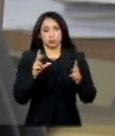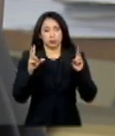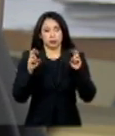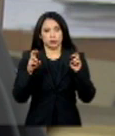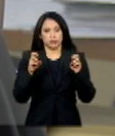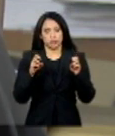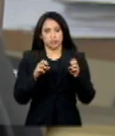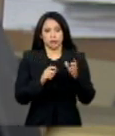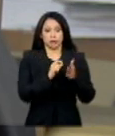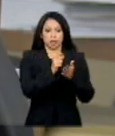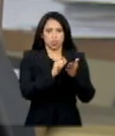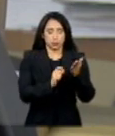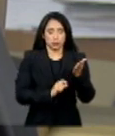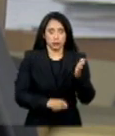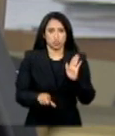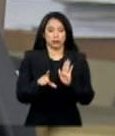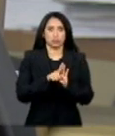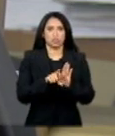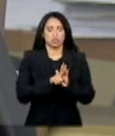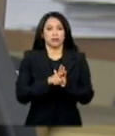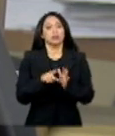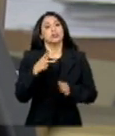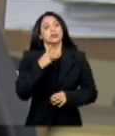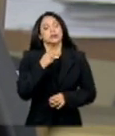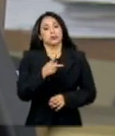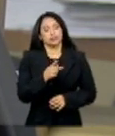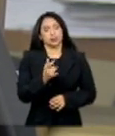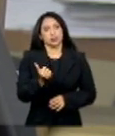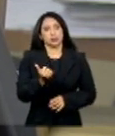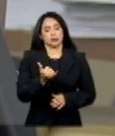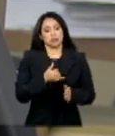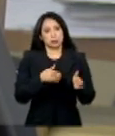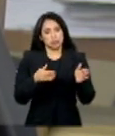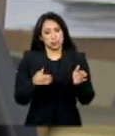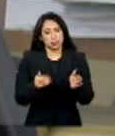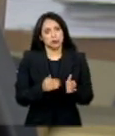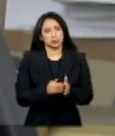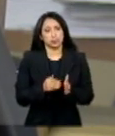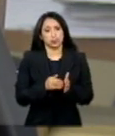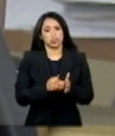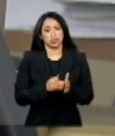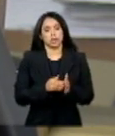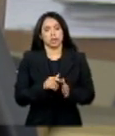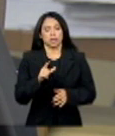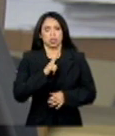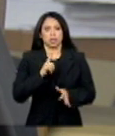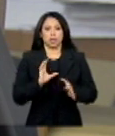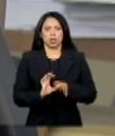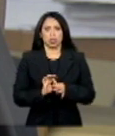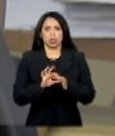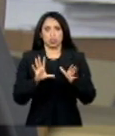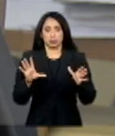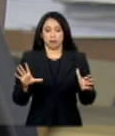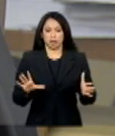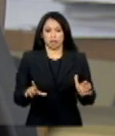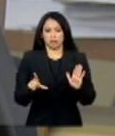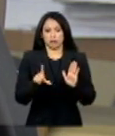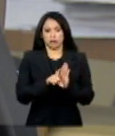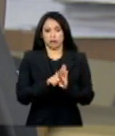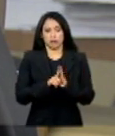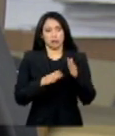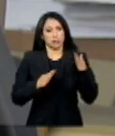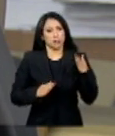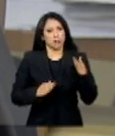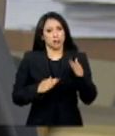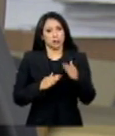legislativo cabe ressaltar que o da via que nesse espaço de atuação a liberdade do legislador estará sempre limitada